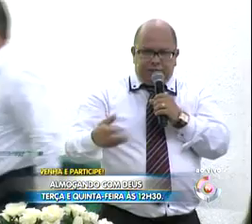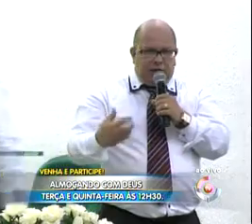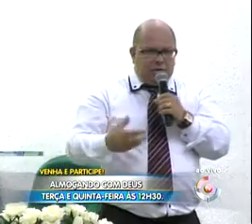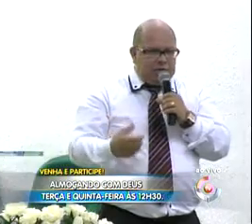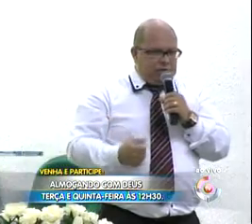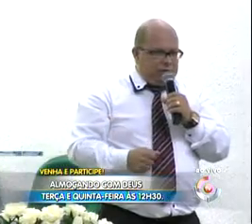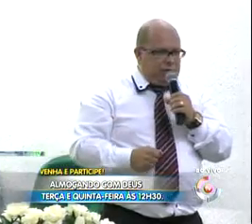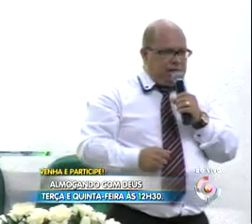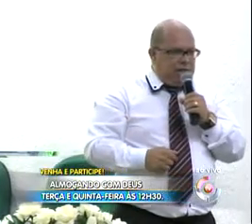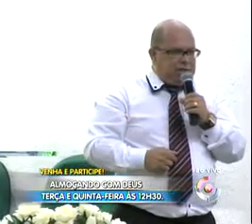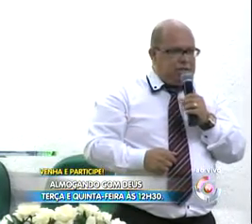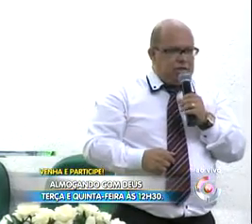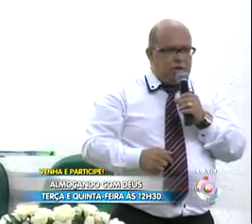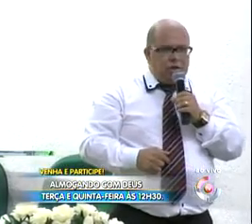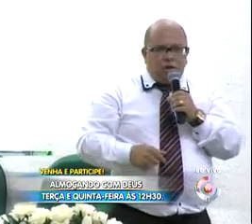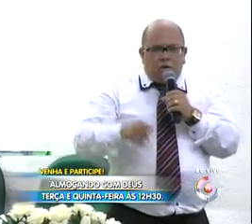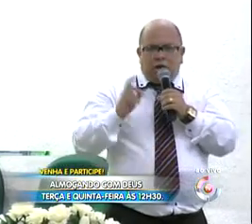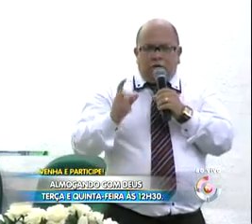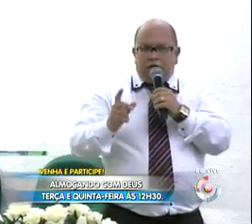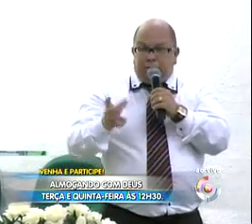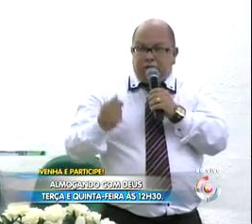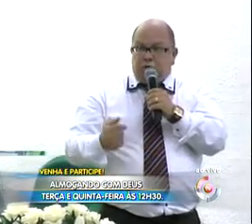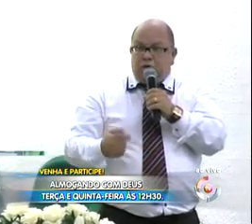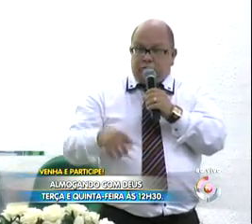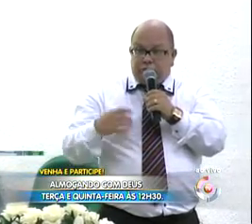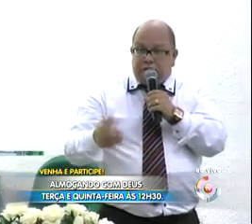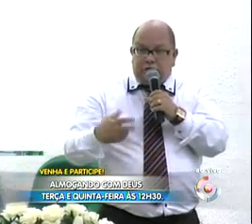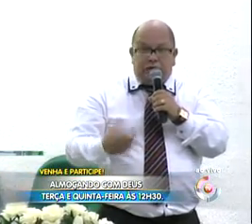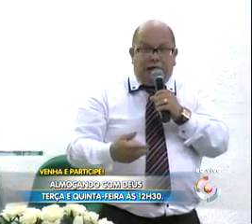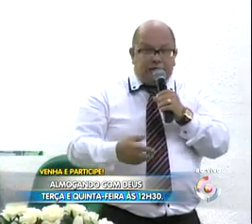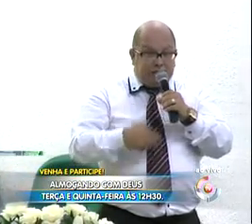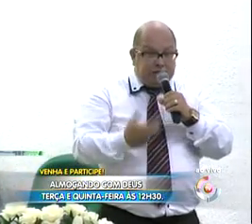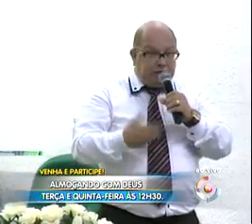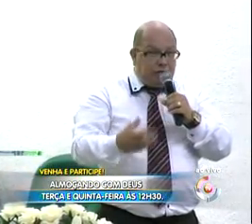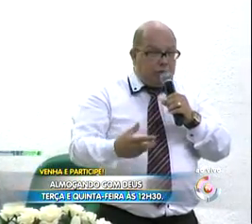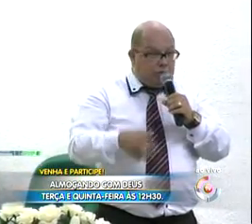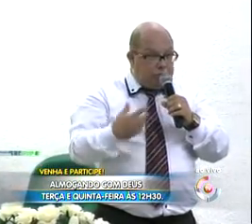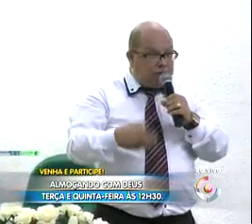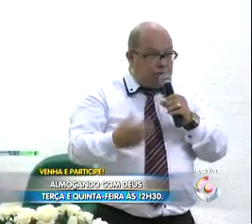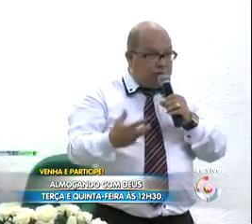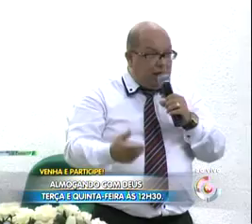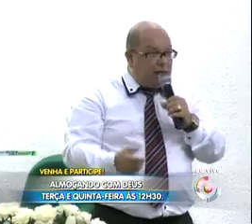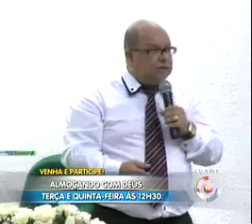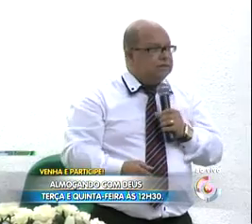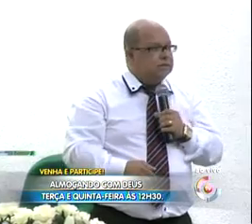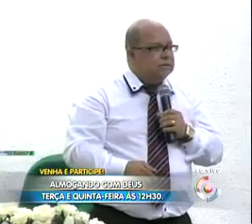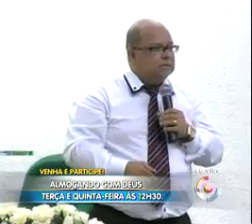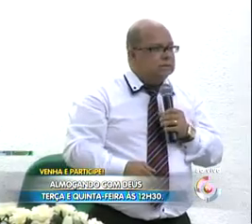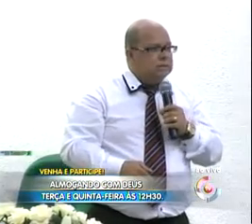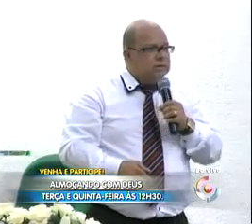vai sentir algo na sua enfermidade. Ou talvez pessoas vão sentir vontade, ânsia de vômito, vontade de vomitar.